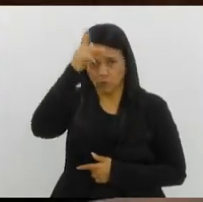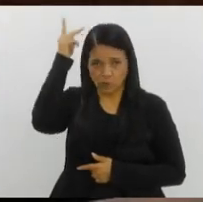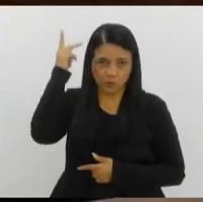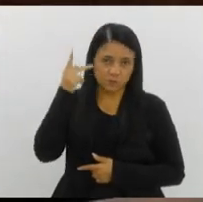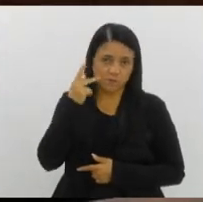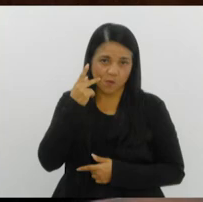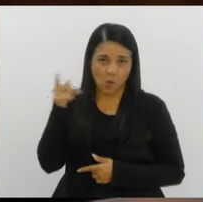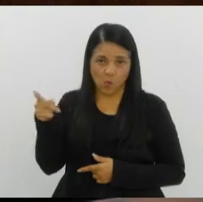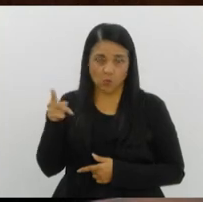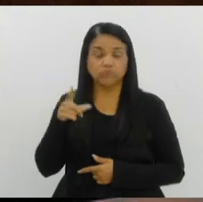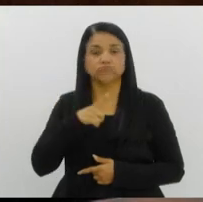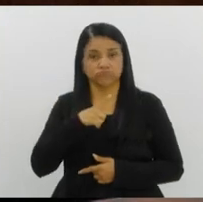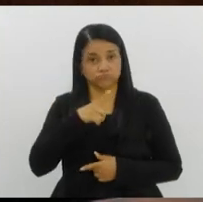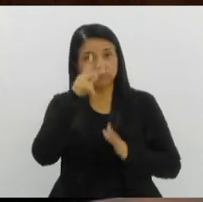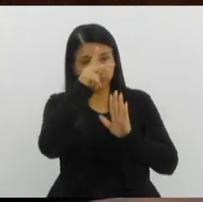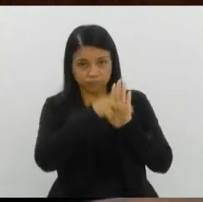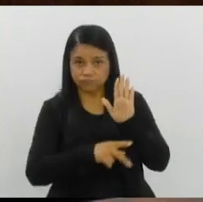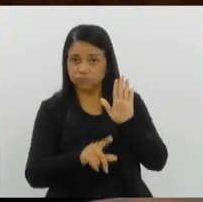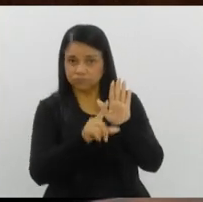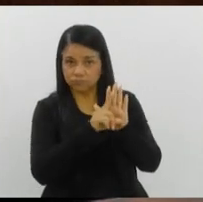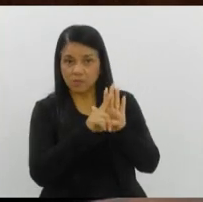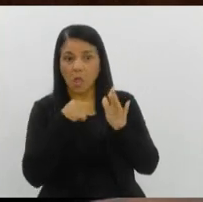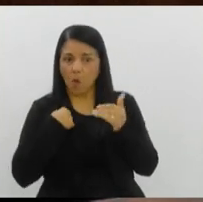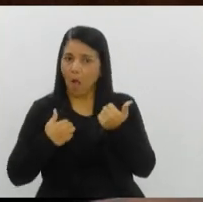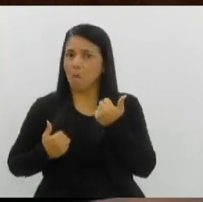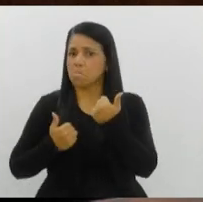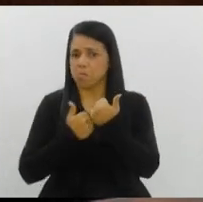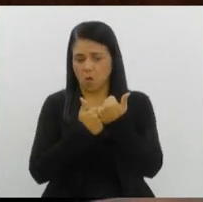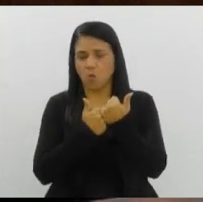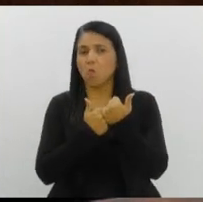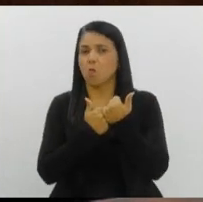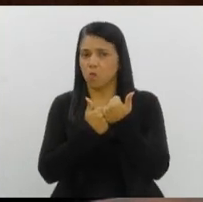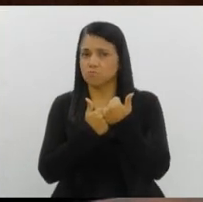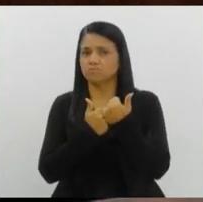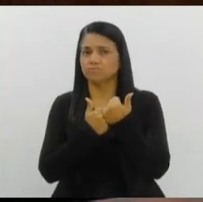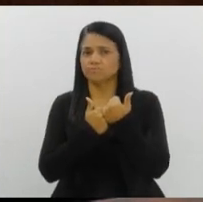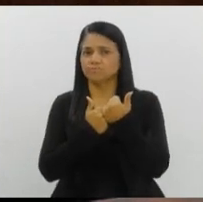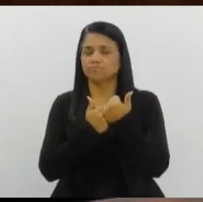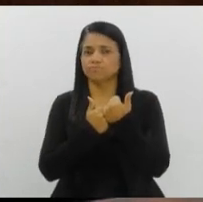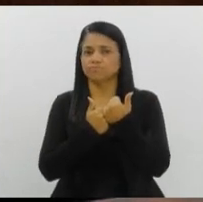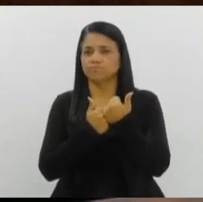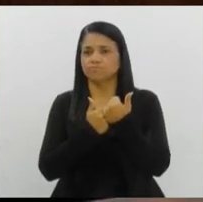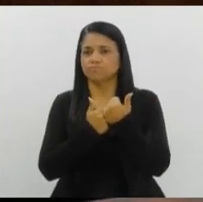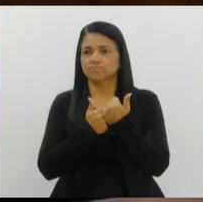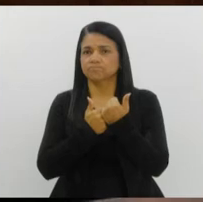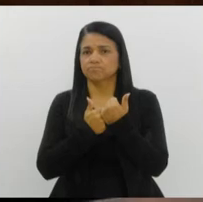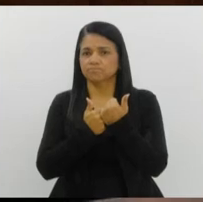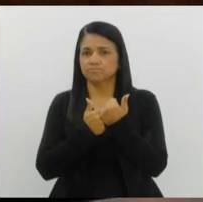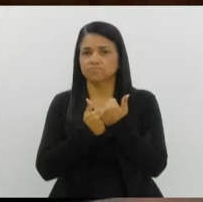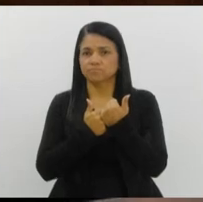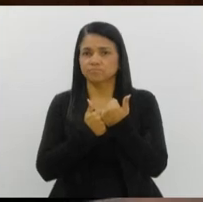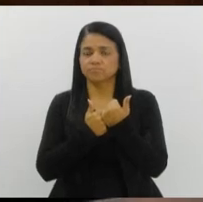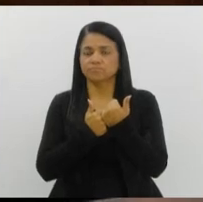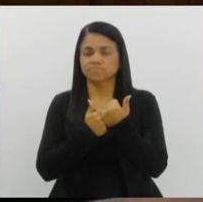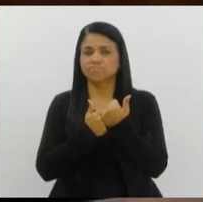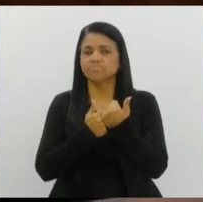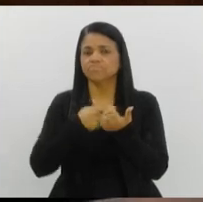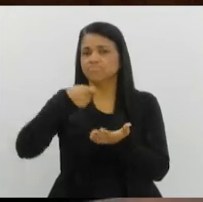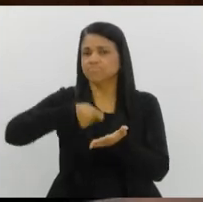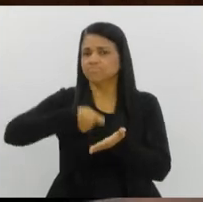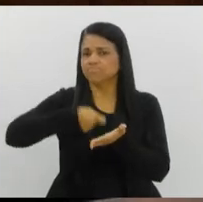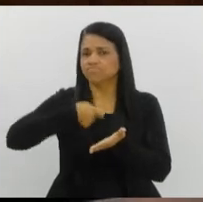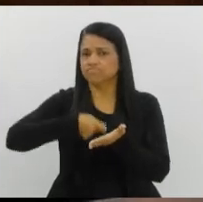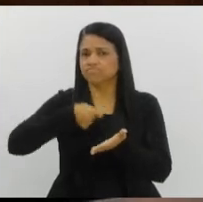o deputado Luiz Paulo tem um projeto que eu apoio muito, que é de taxar mais fortemente as